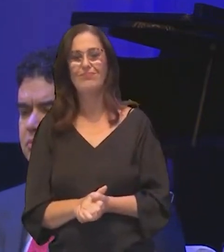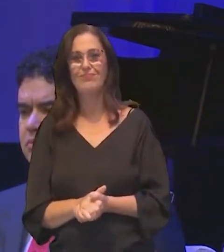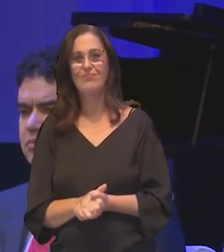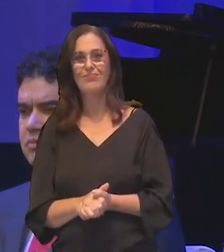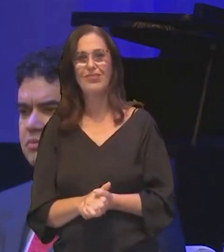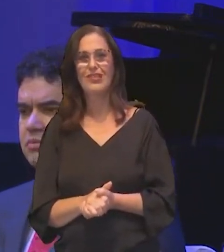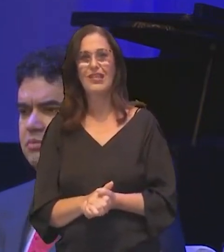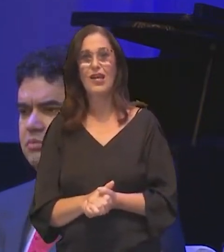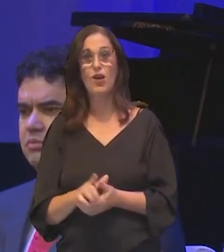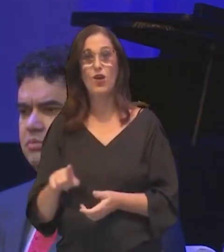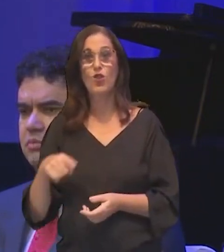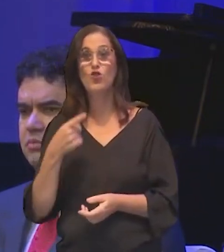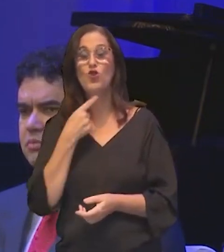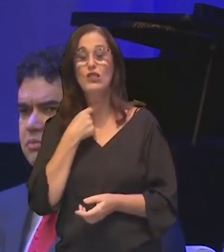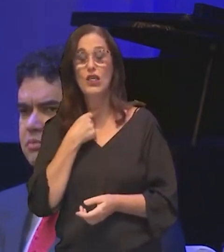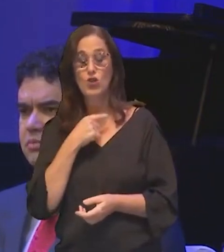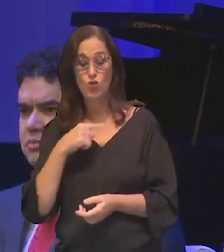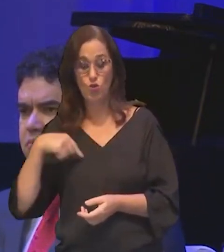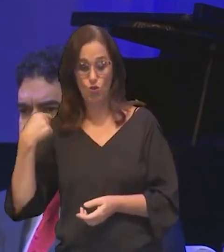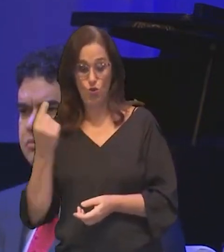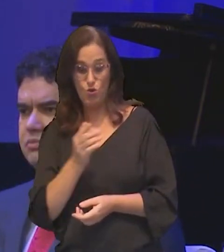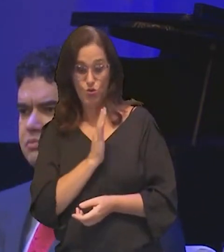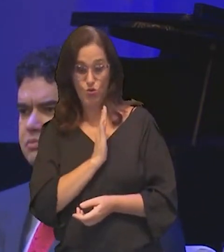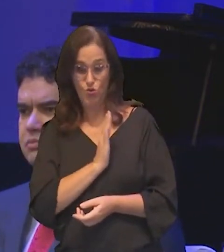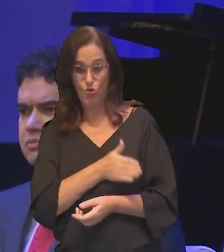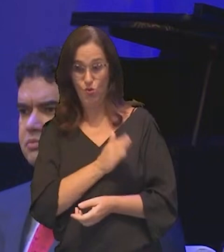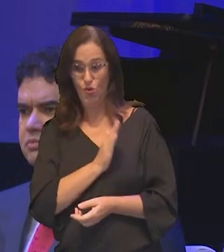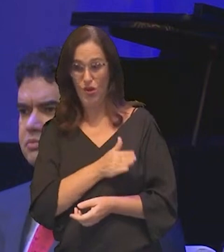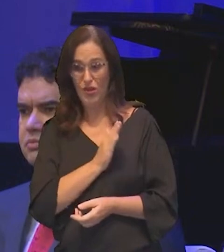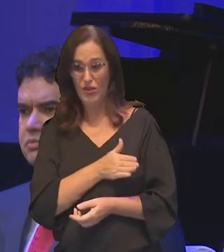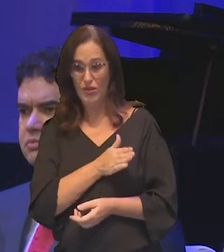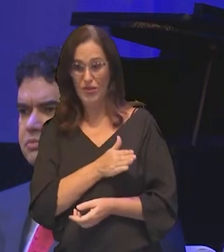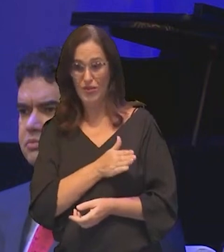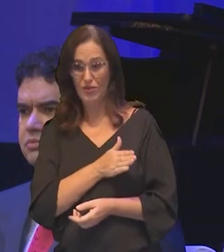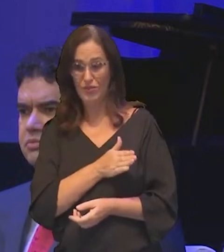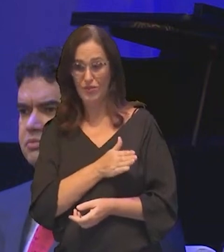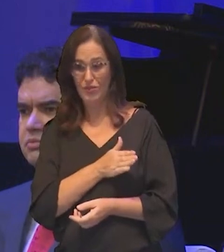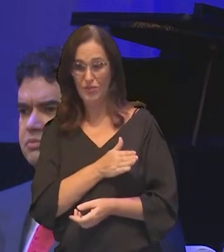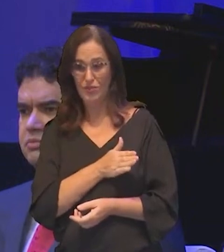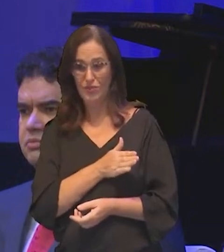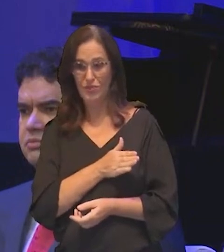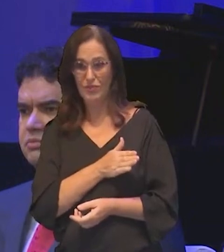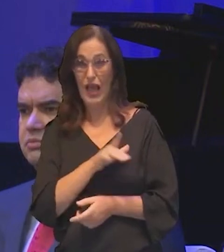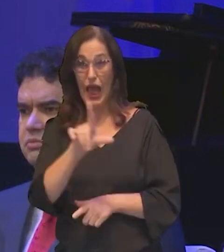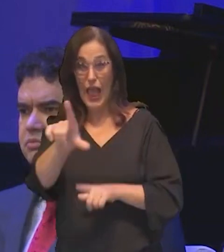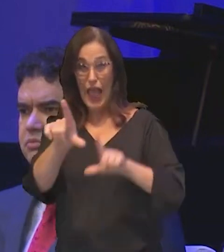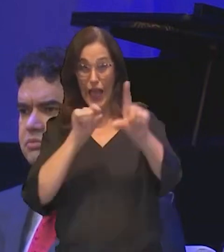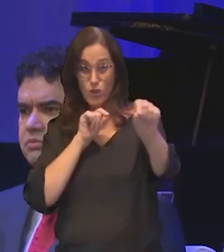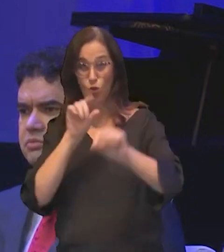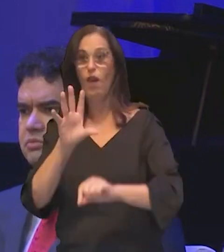que o desejo que existe em nosso coração seja o de escolher amar,